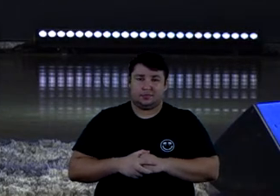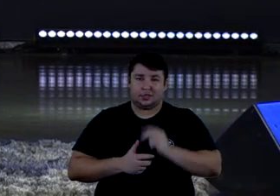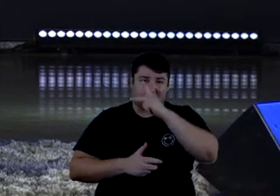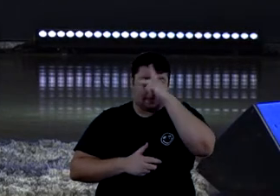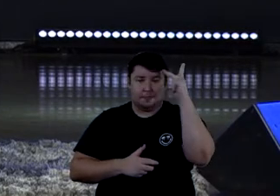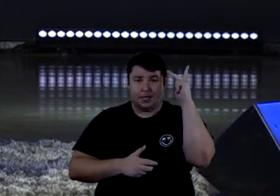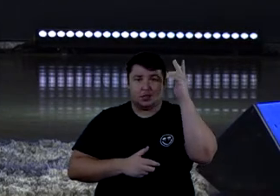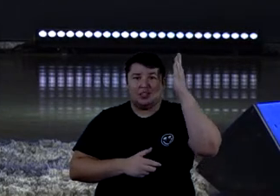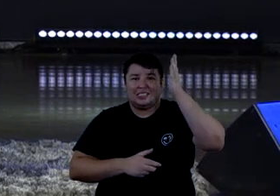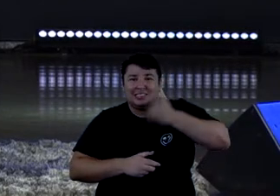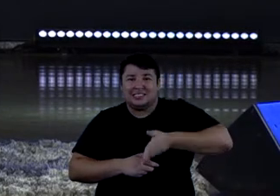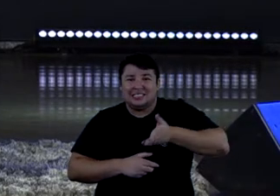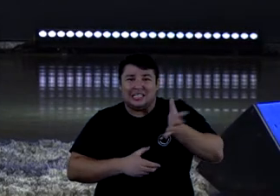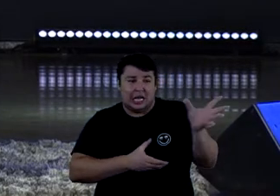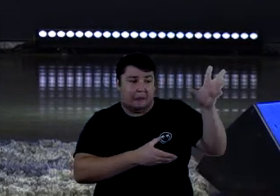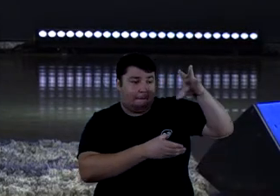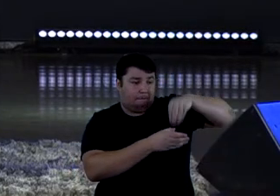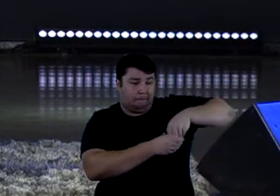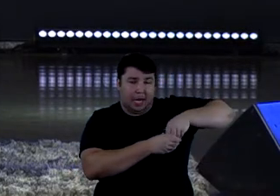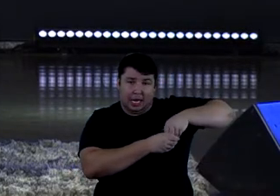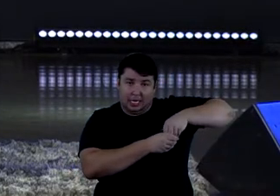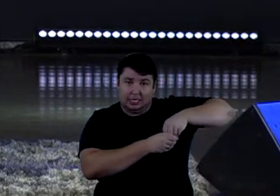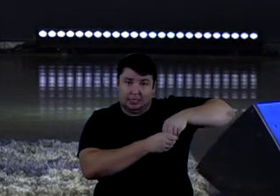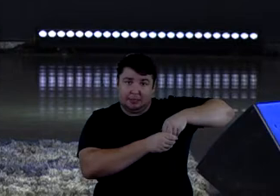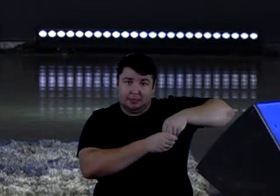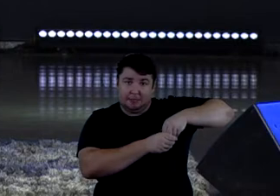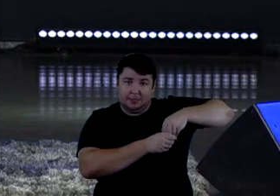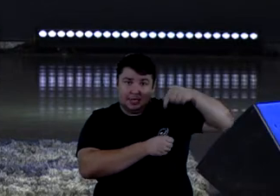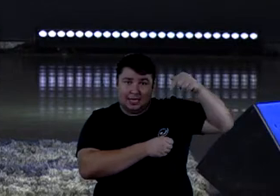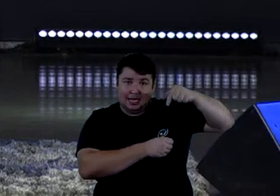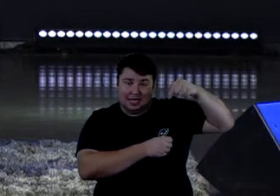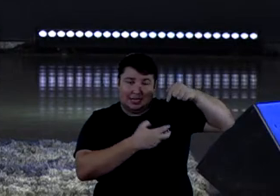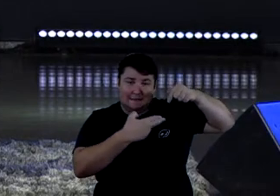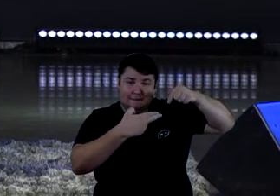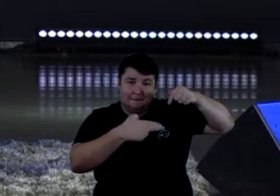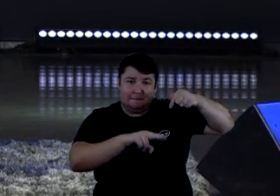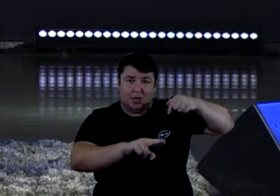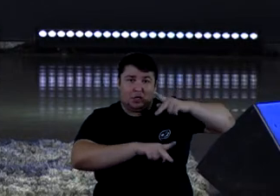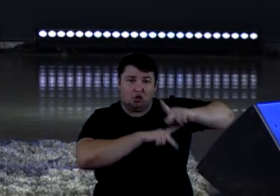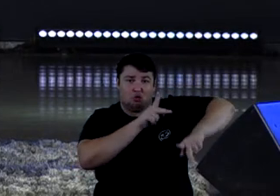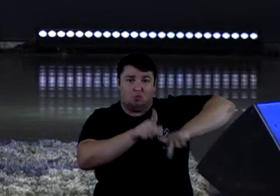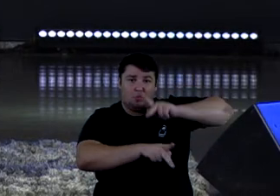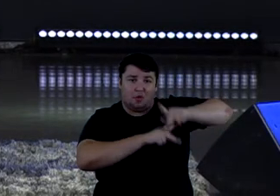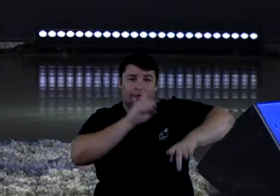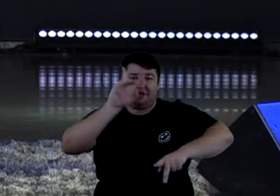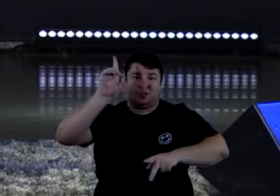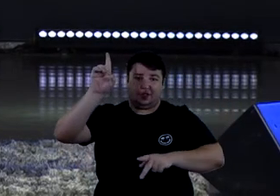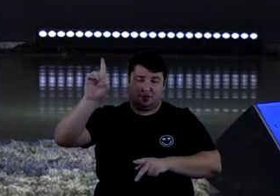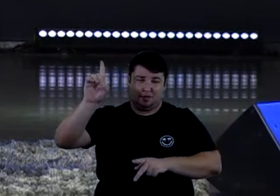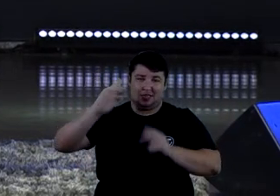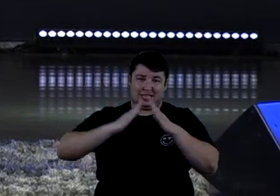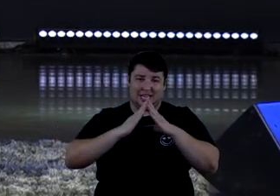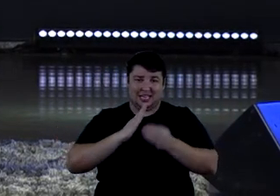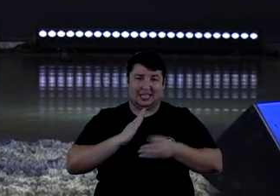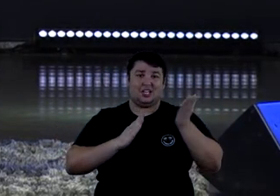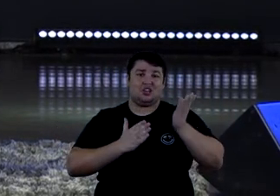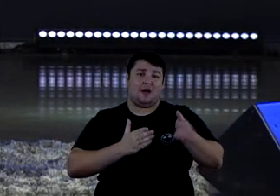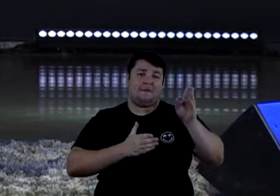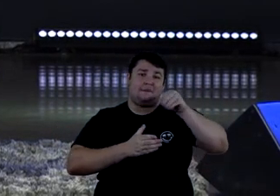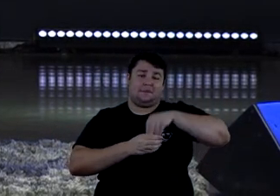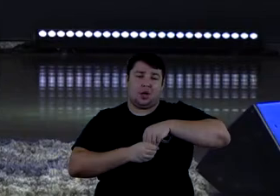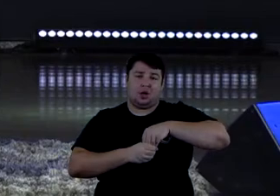Pessoas que já estão inseridas no contexto do povo de Deus, no contexto da igreja de